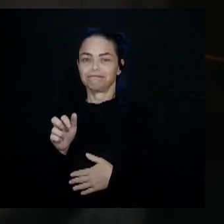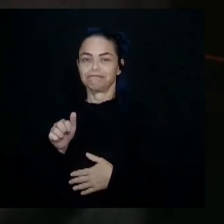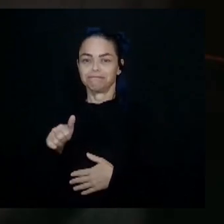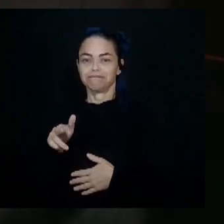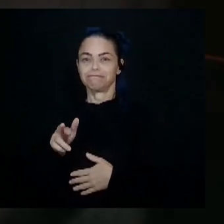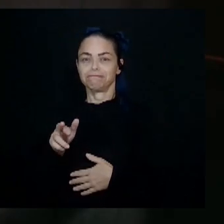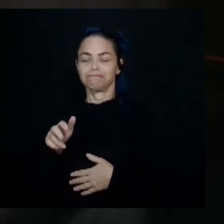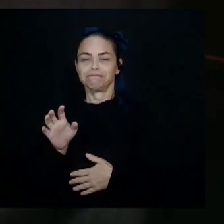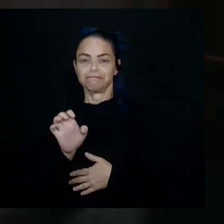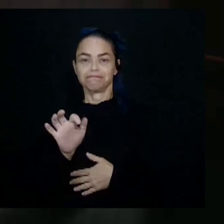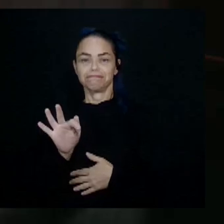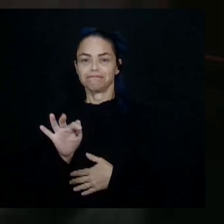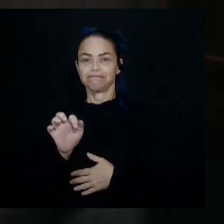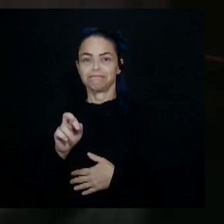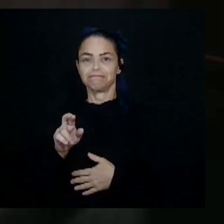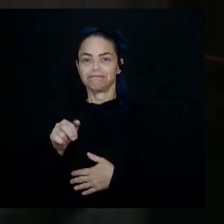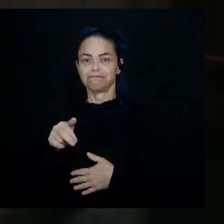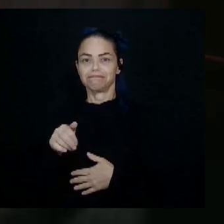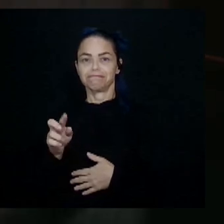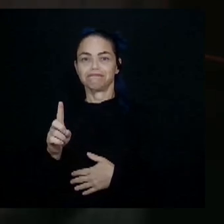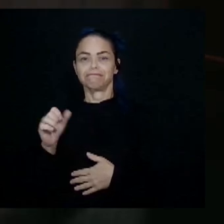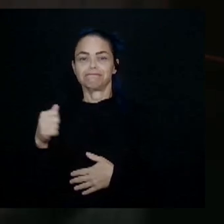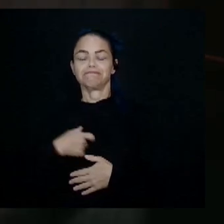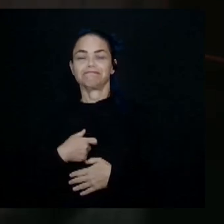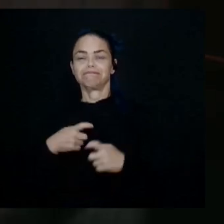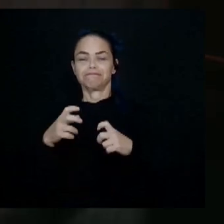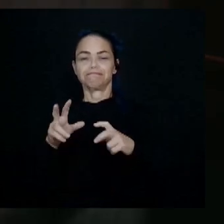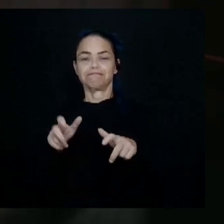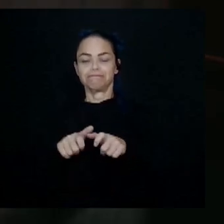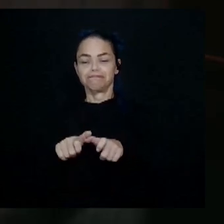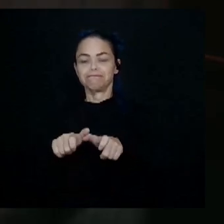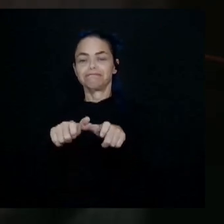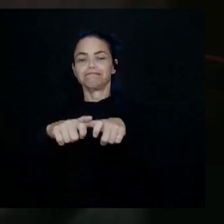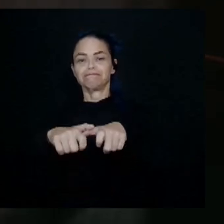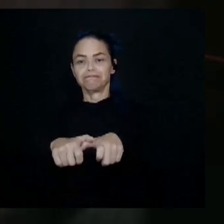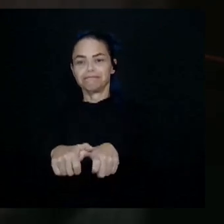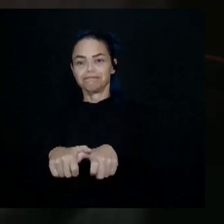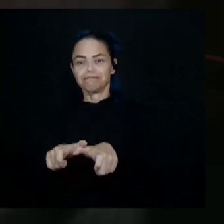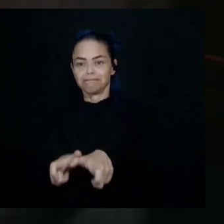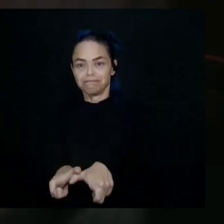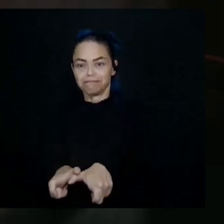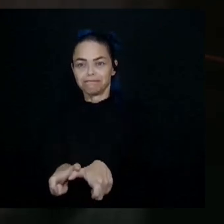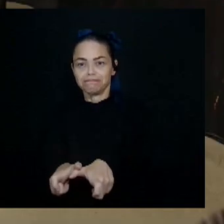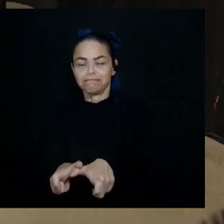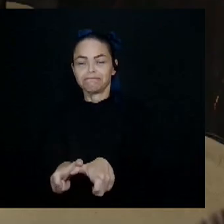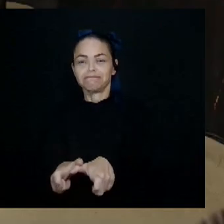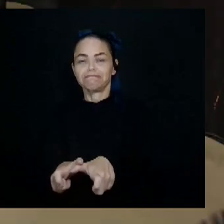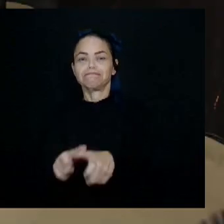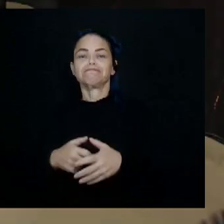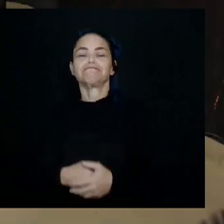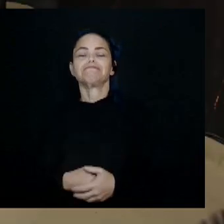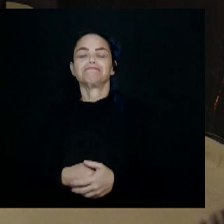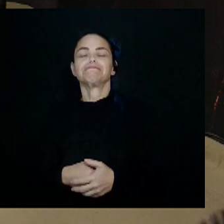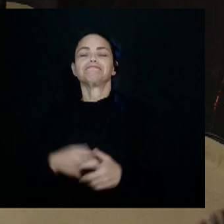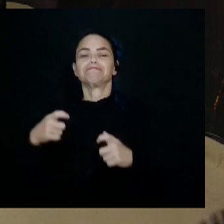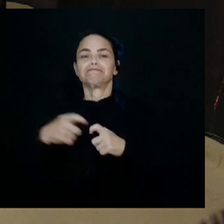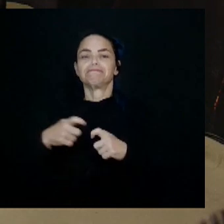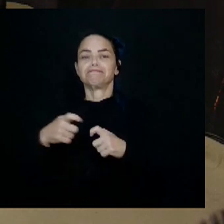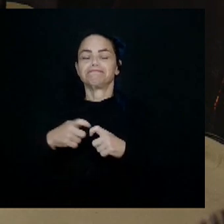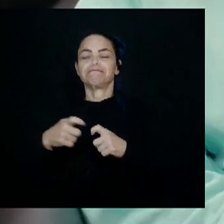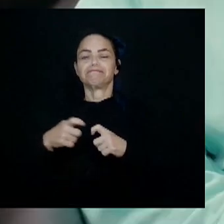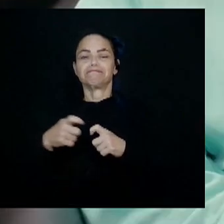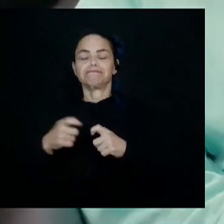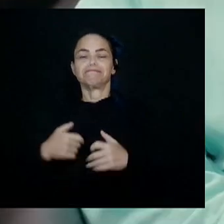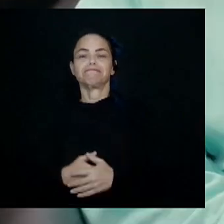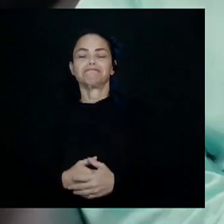e obstetra. Ela é auditora, gestora médica e mestre em saúde coletiva. Seja muito bem-vinda, bom dia! Bom